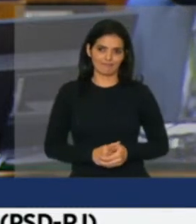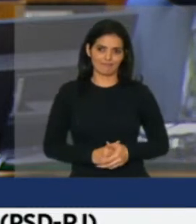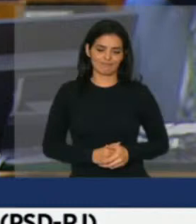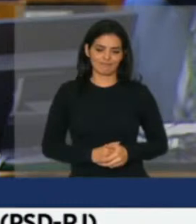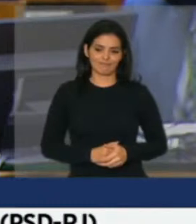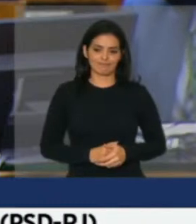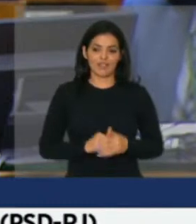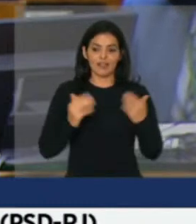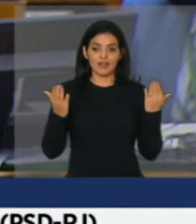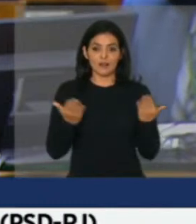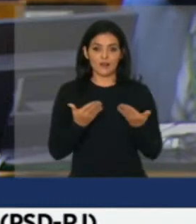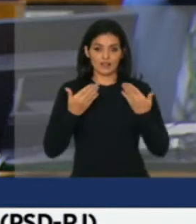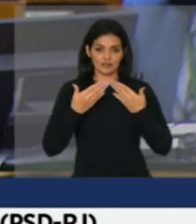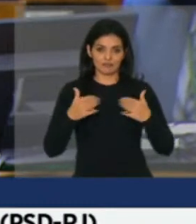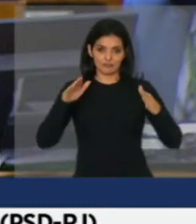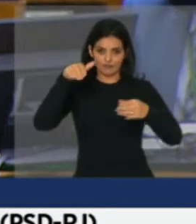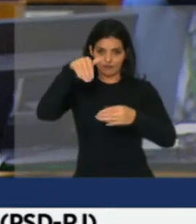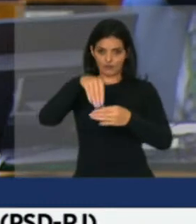Passa-se a votação.